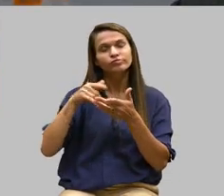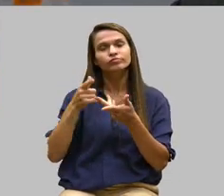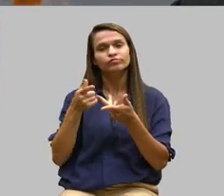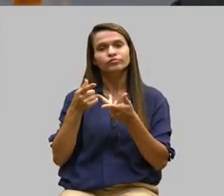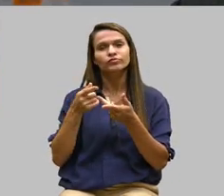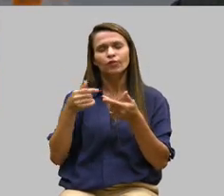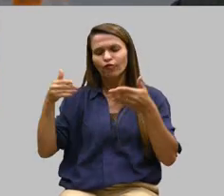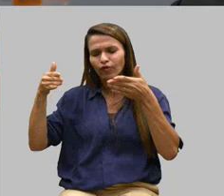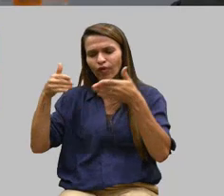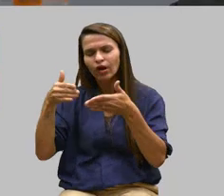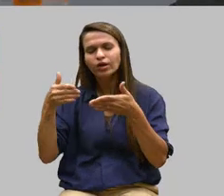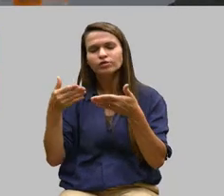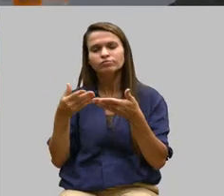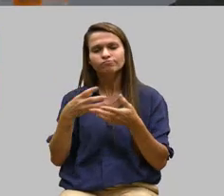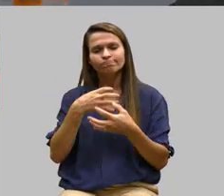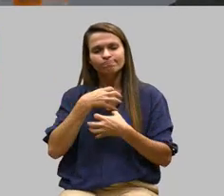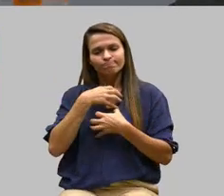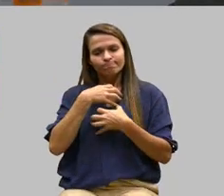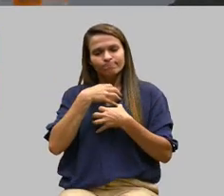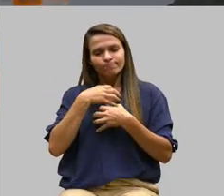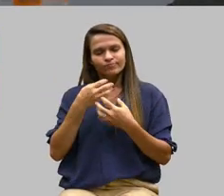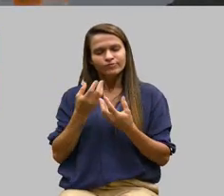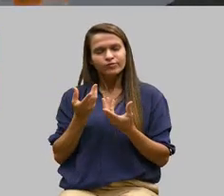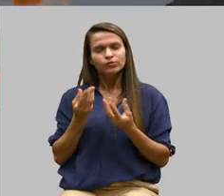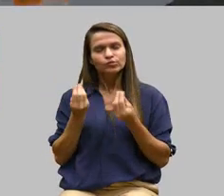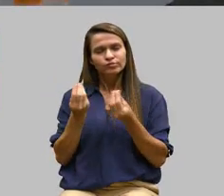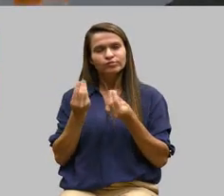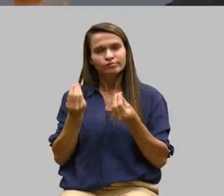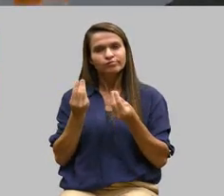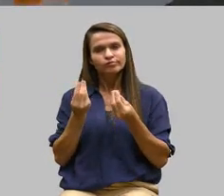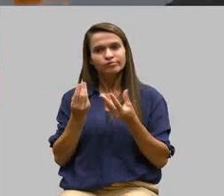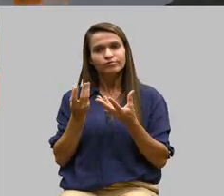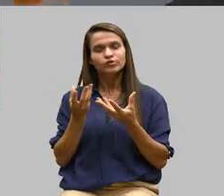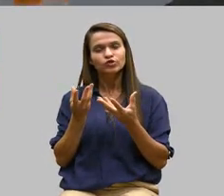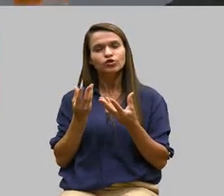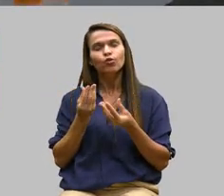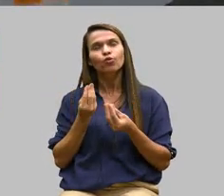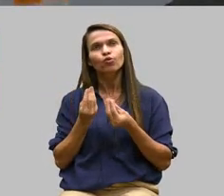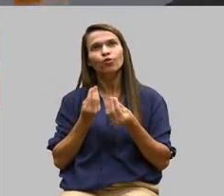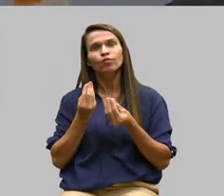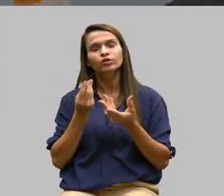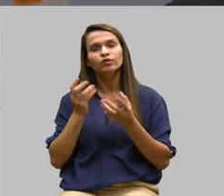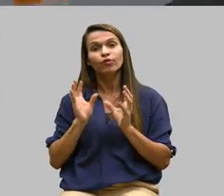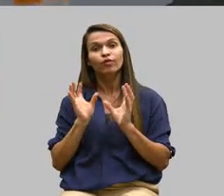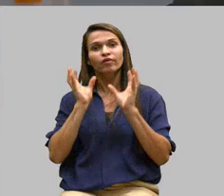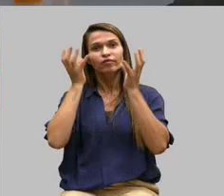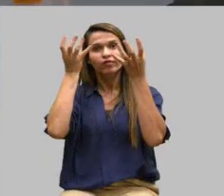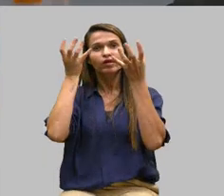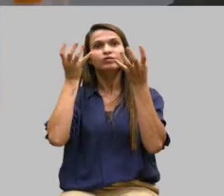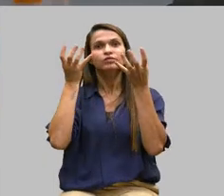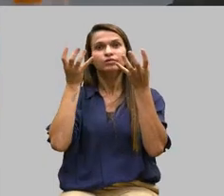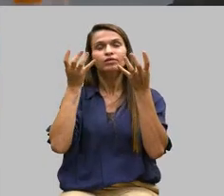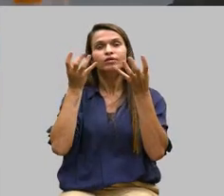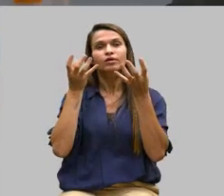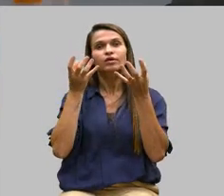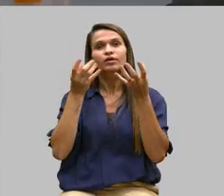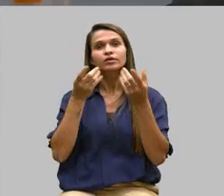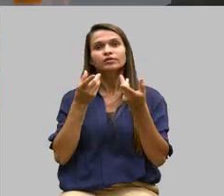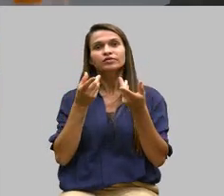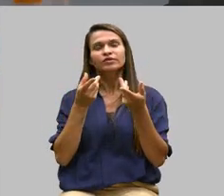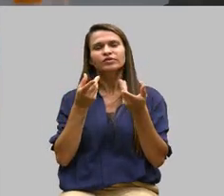ter essa essa lacuna muito grande quando a gente faz um evento por exemplo a uma lacuna de não